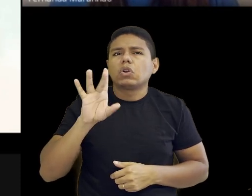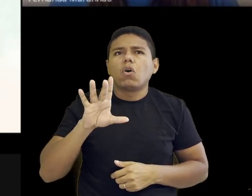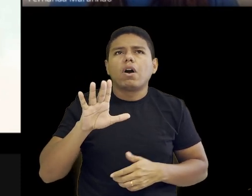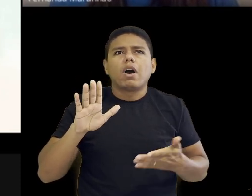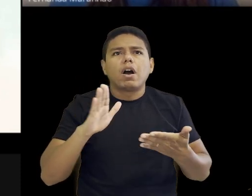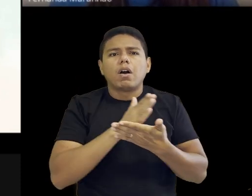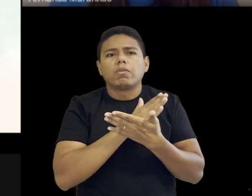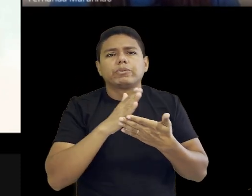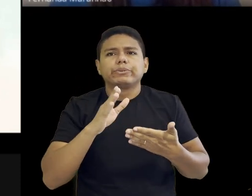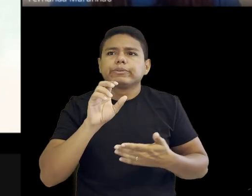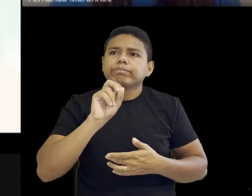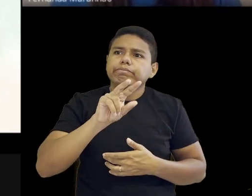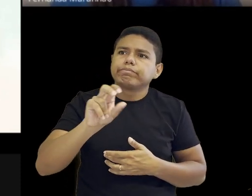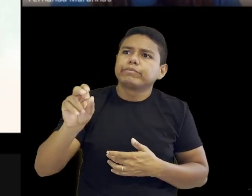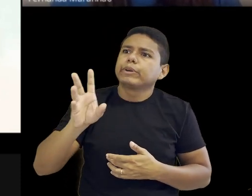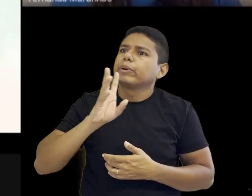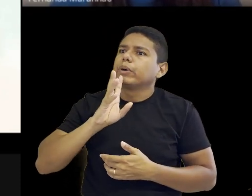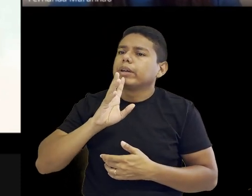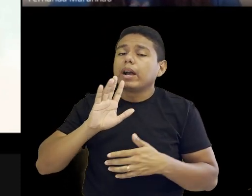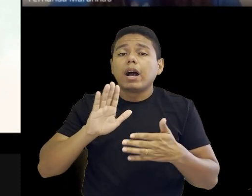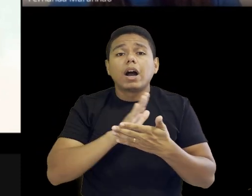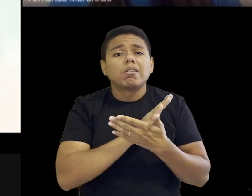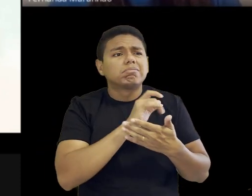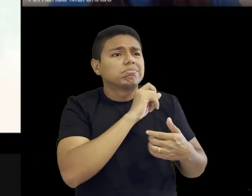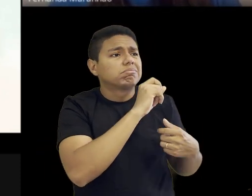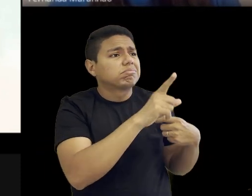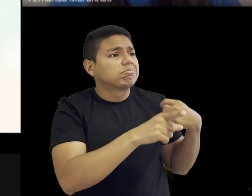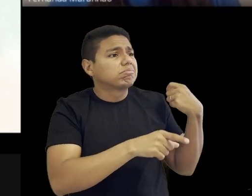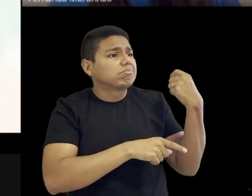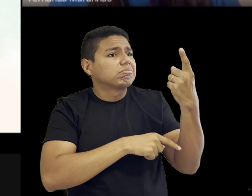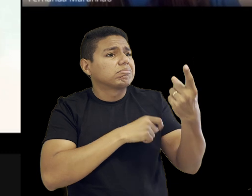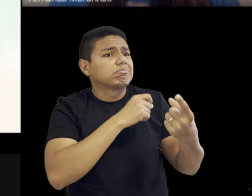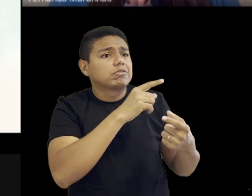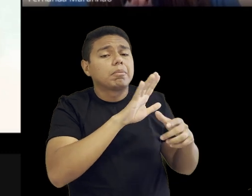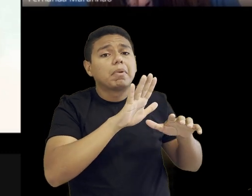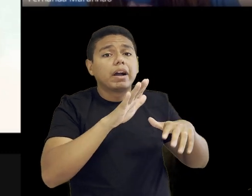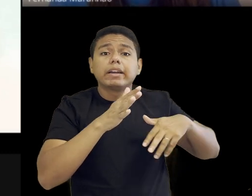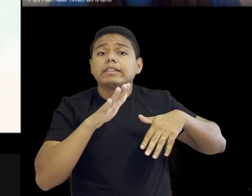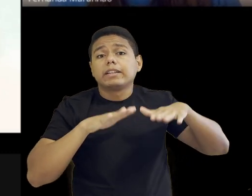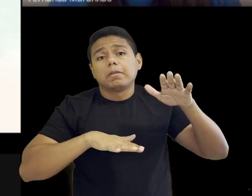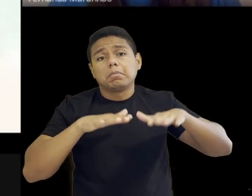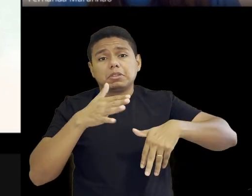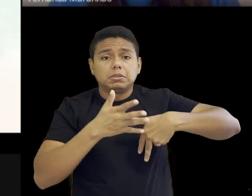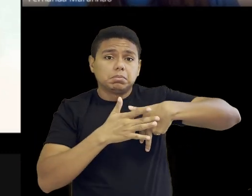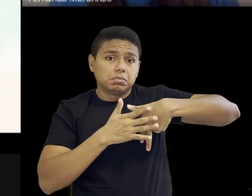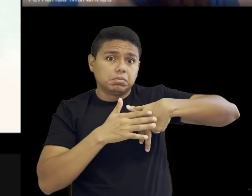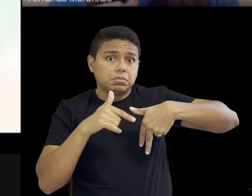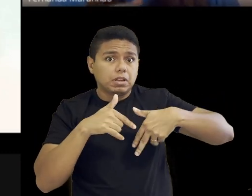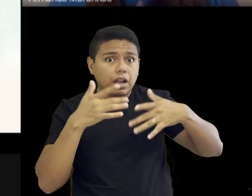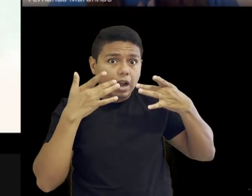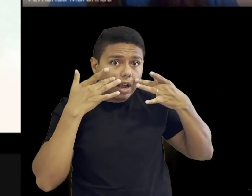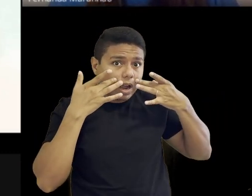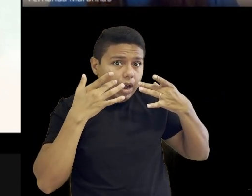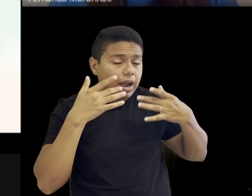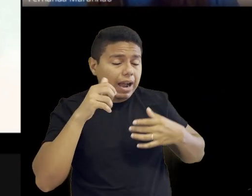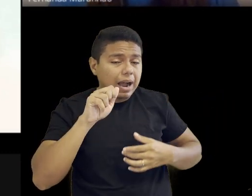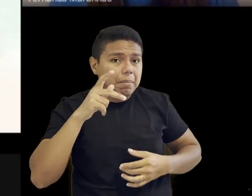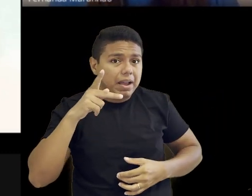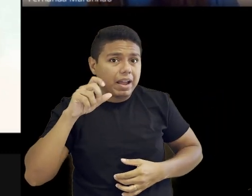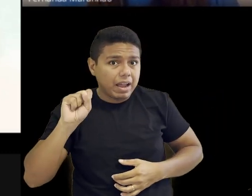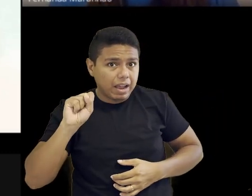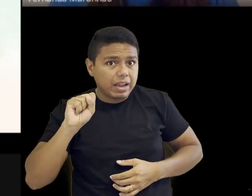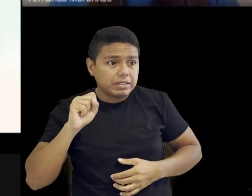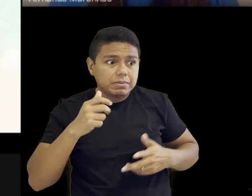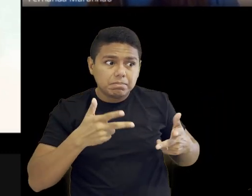existem apenas os sintomas clássicos, e mesmo os menos comuns, de acordo com a história da paciente, é importante a atenção